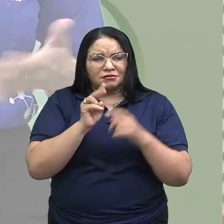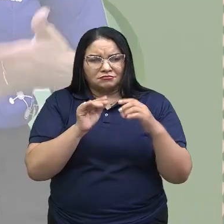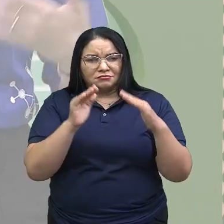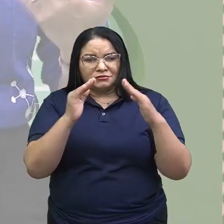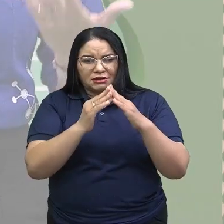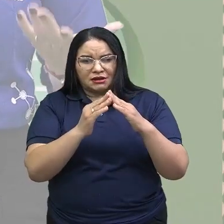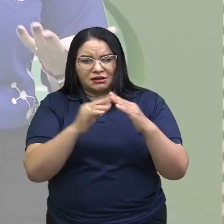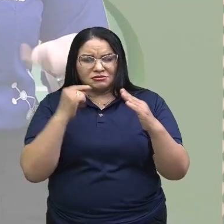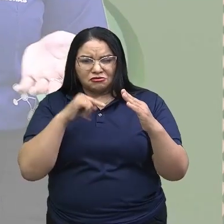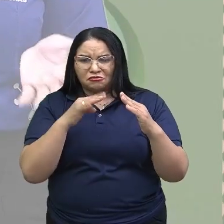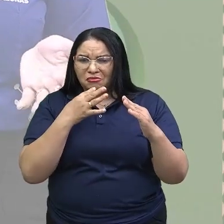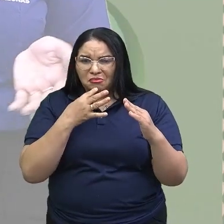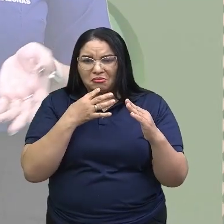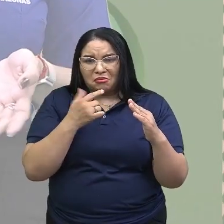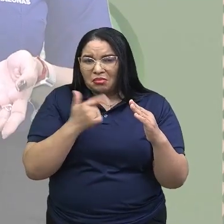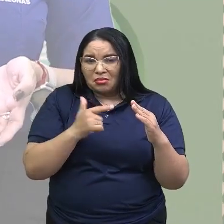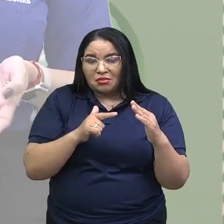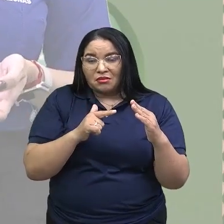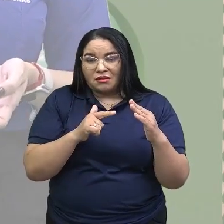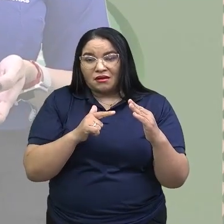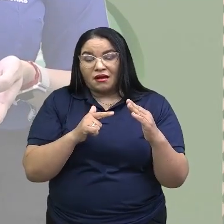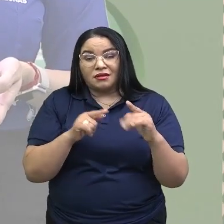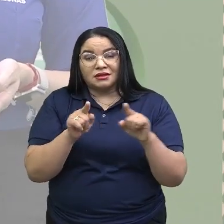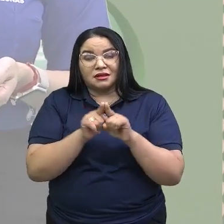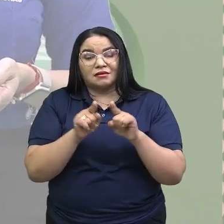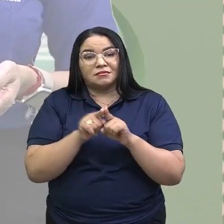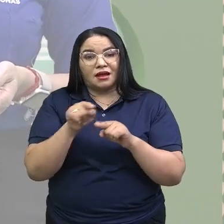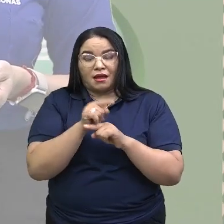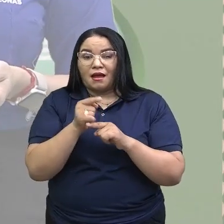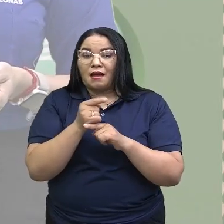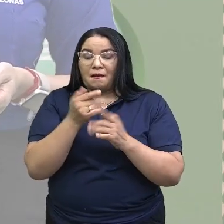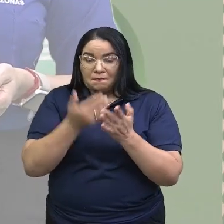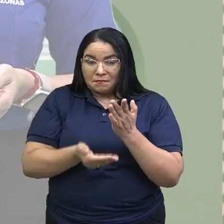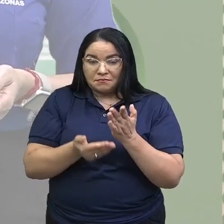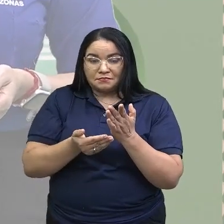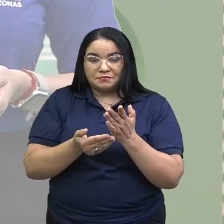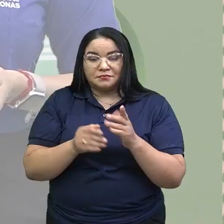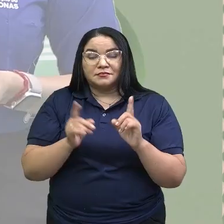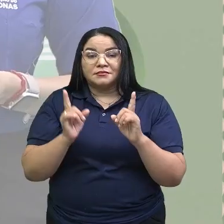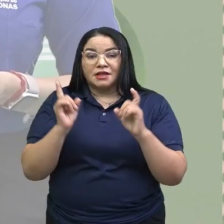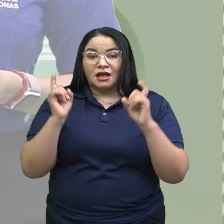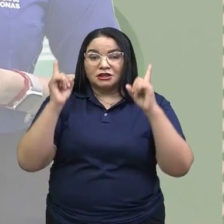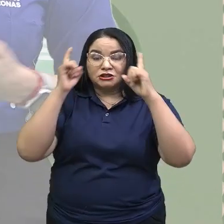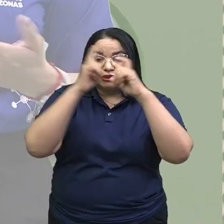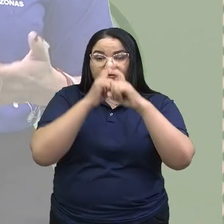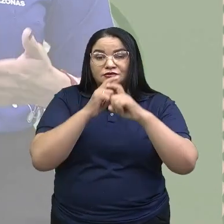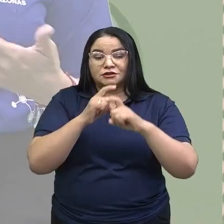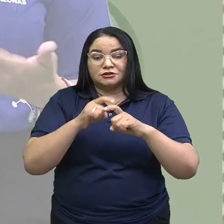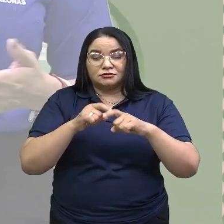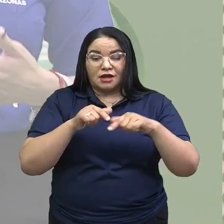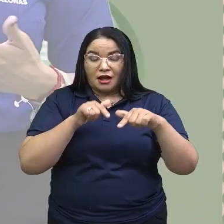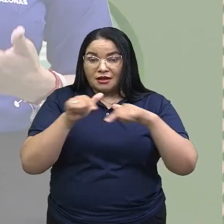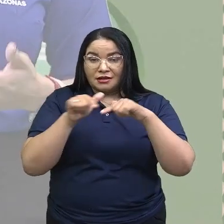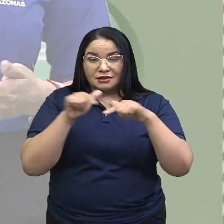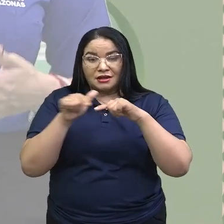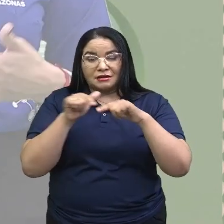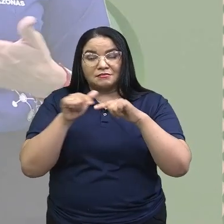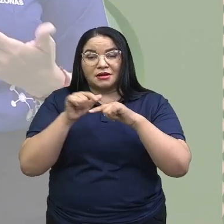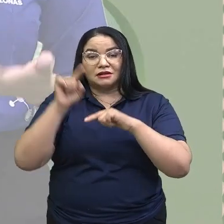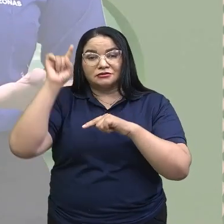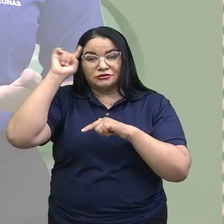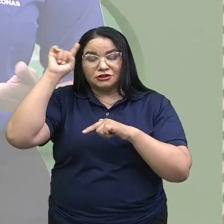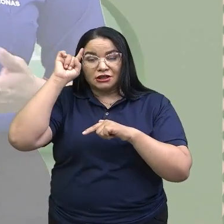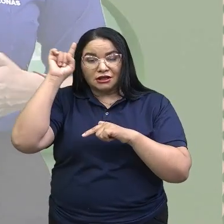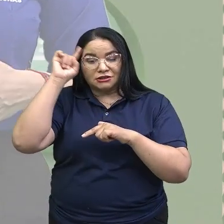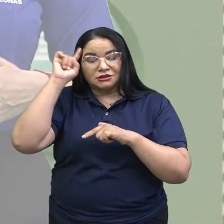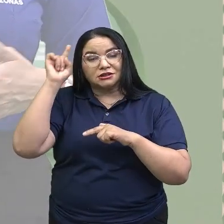casa, é a perda da memória mais severa. Dificuldades para realizar as tarefas cotidianas ali